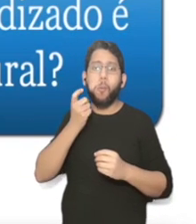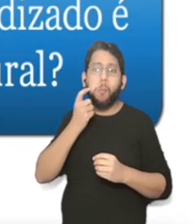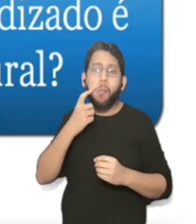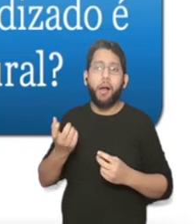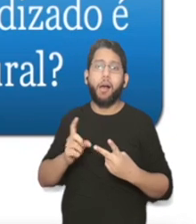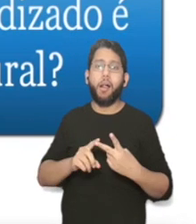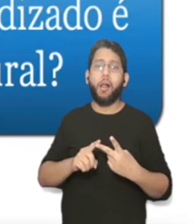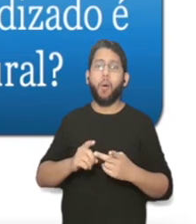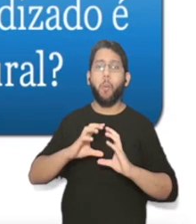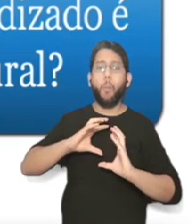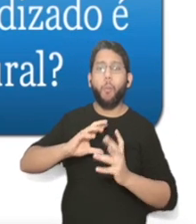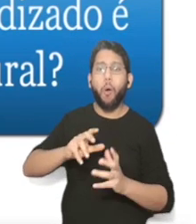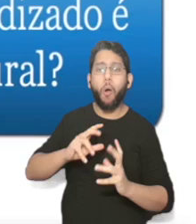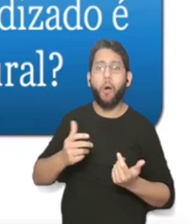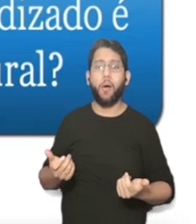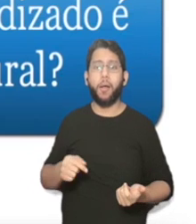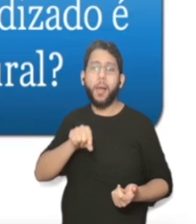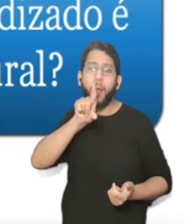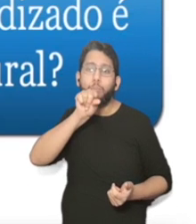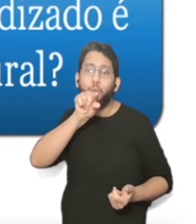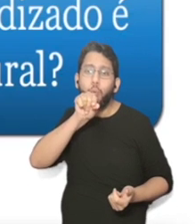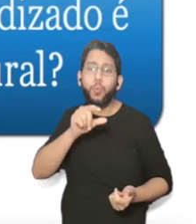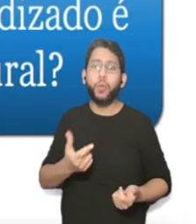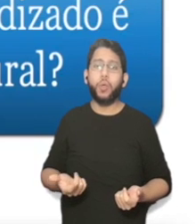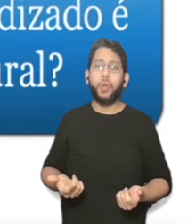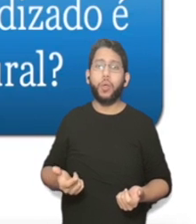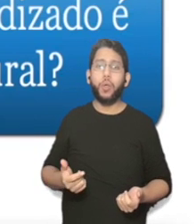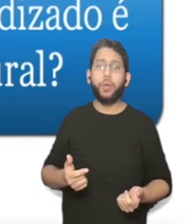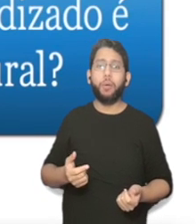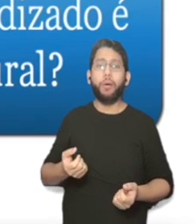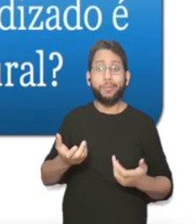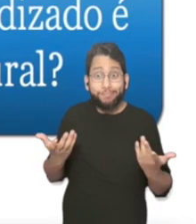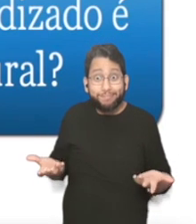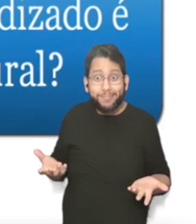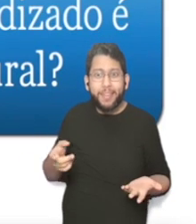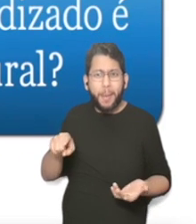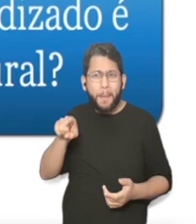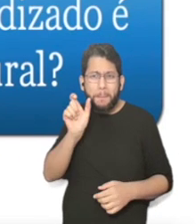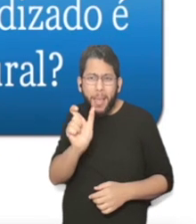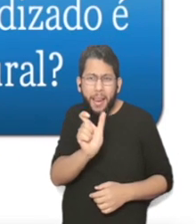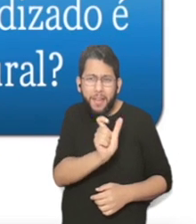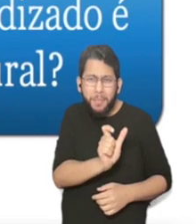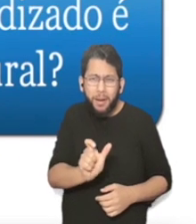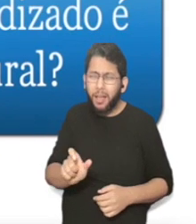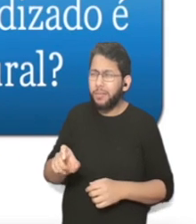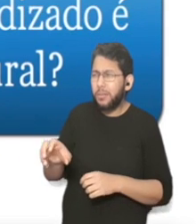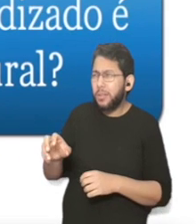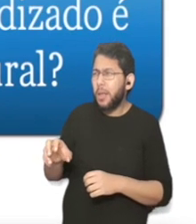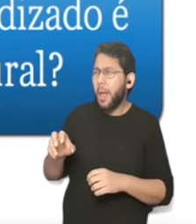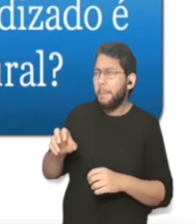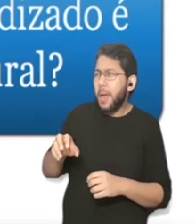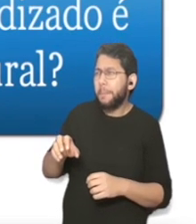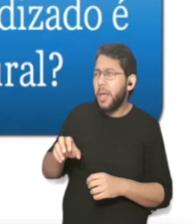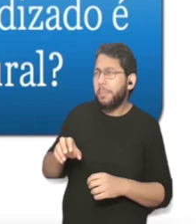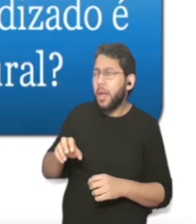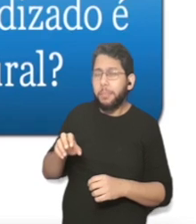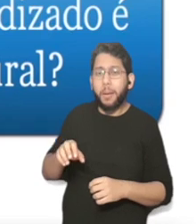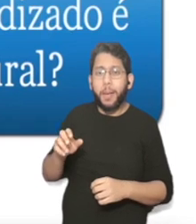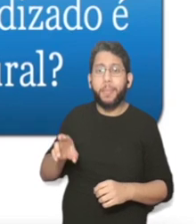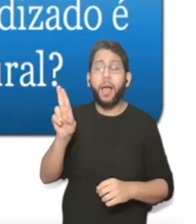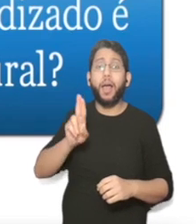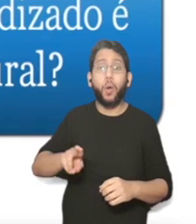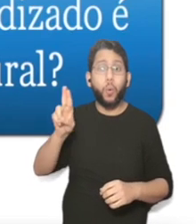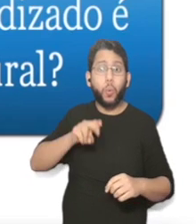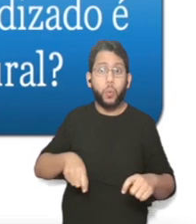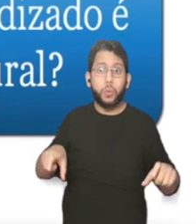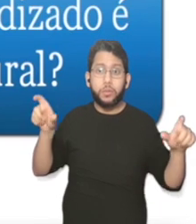bola, piu-piu, vrum, enfim, outras palavrinhas assim. E ele vai tentando, por meio da amplificação